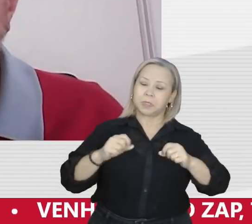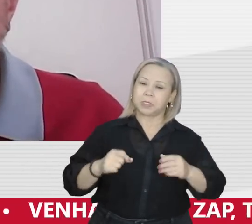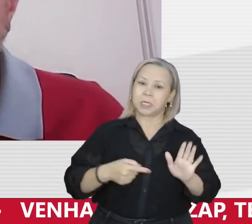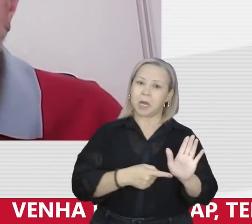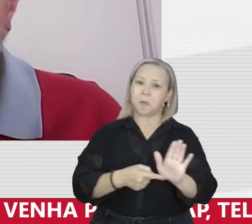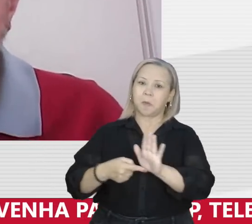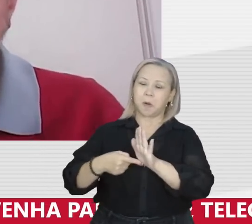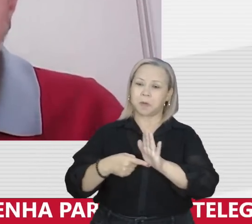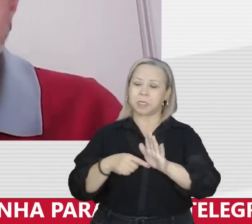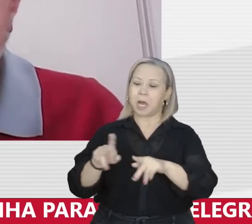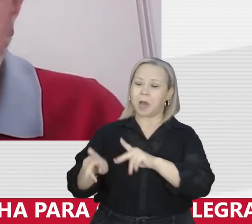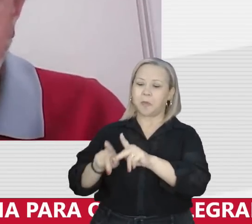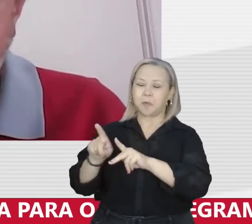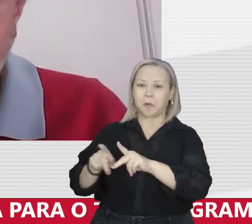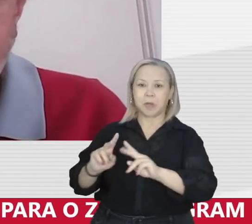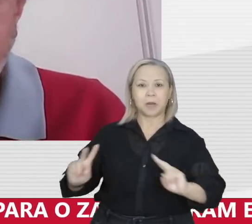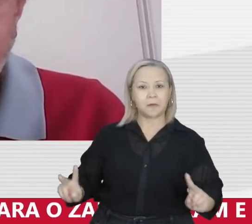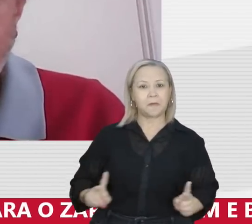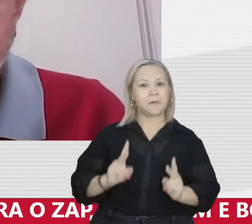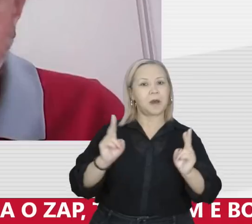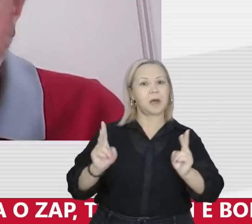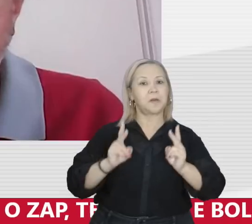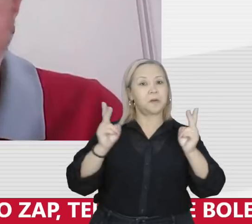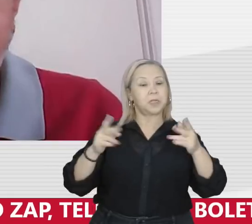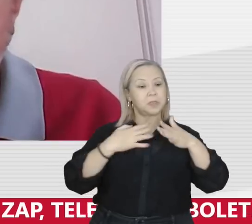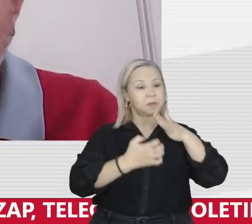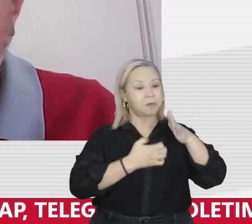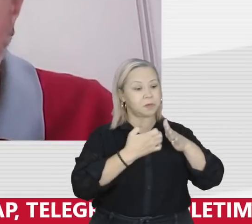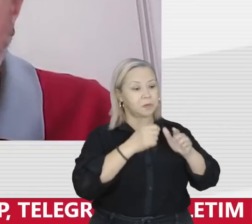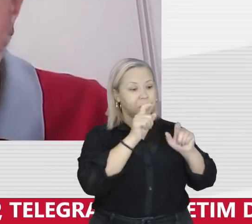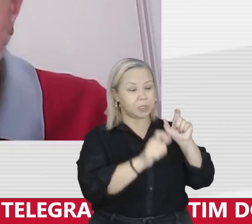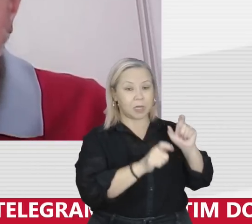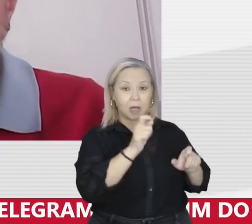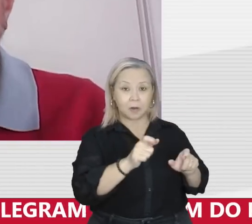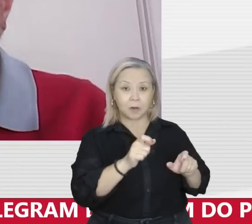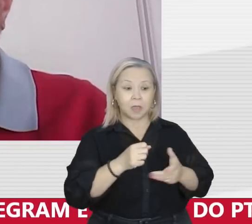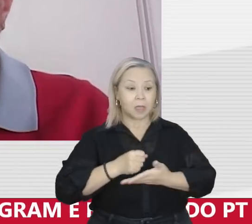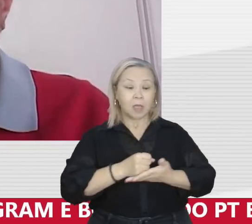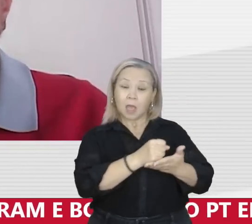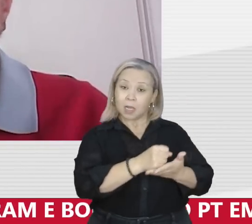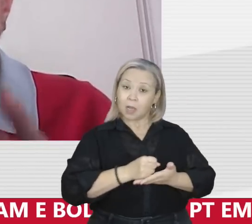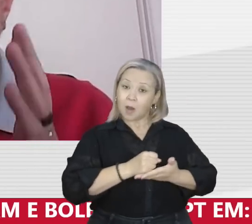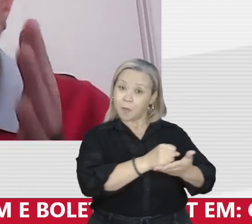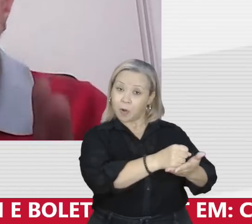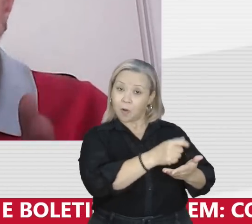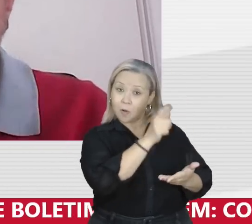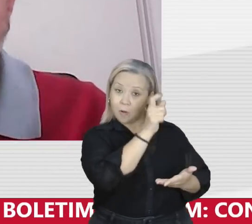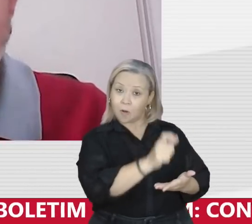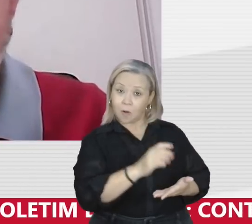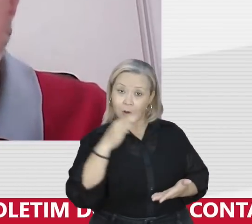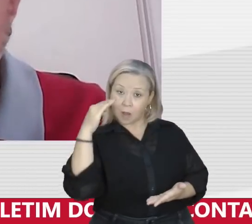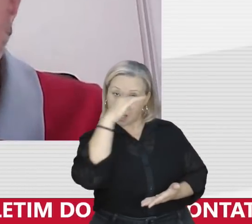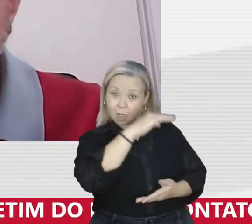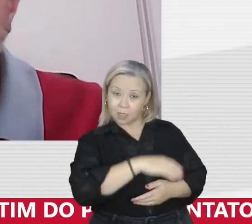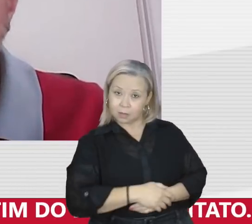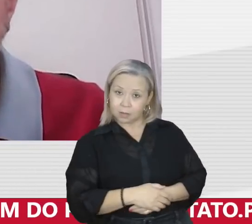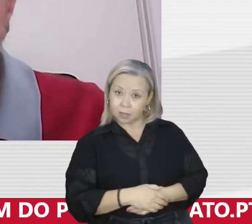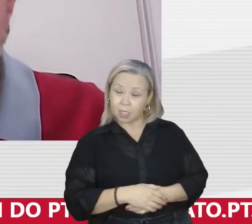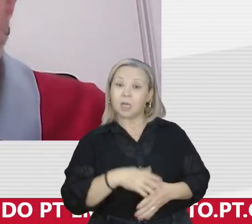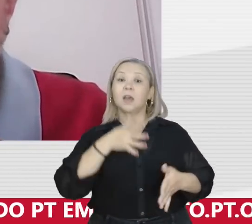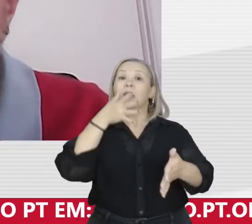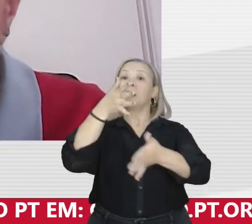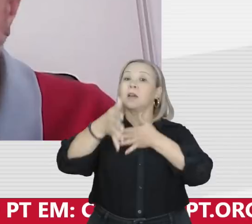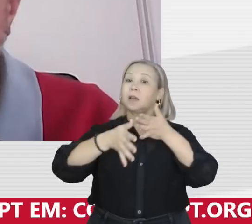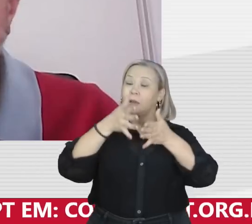que ele valoriza esses empresários que sempre o apoiaram. E, ao mesmo tempo, ele passa um recado